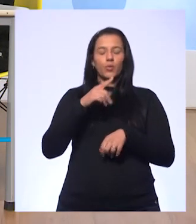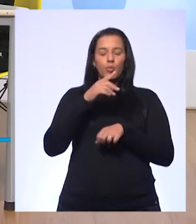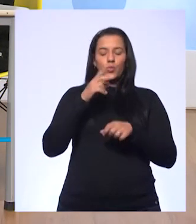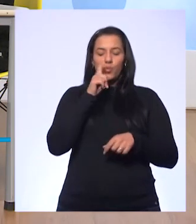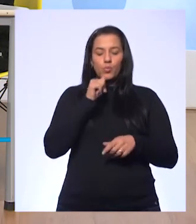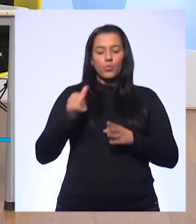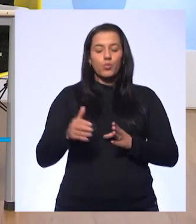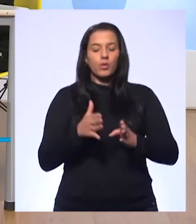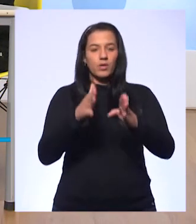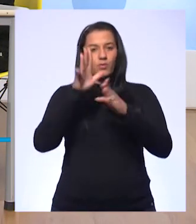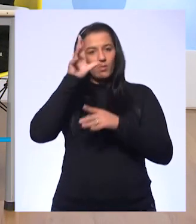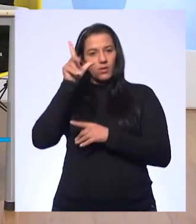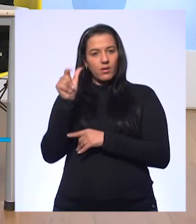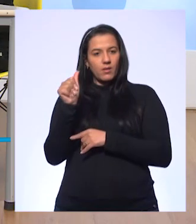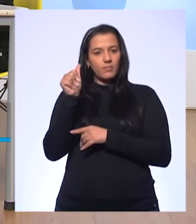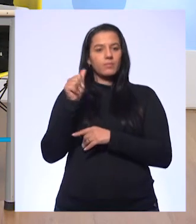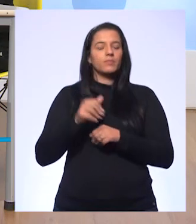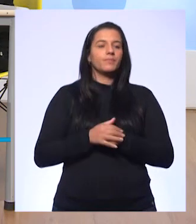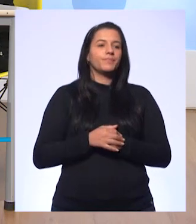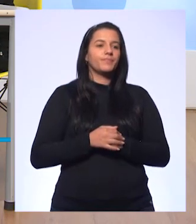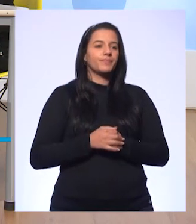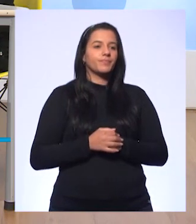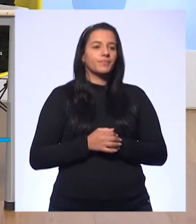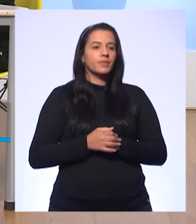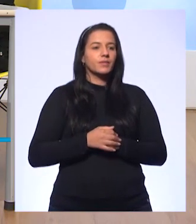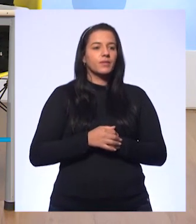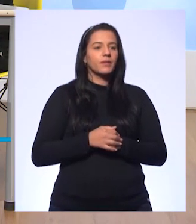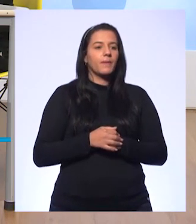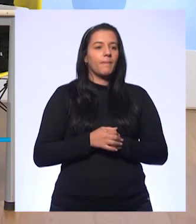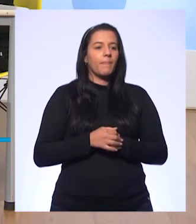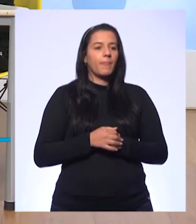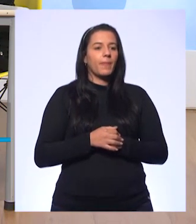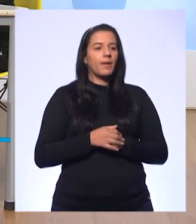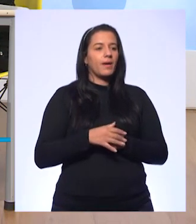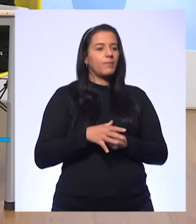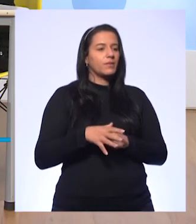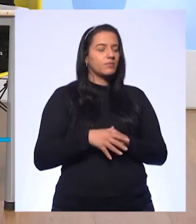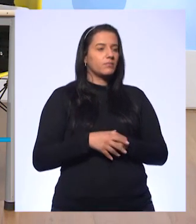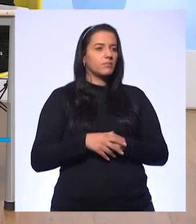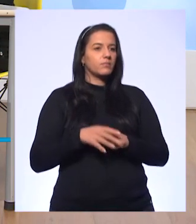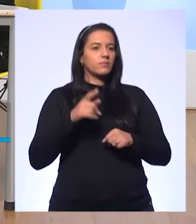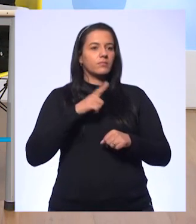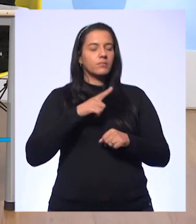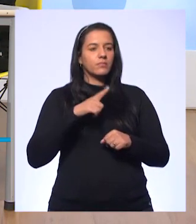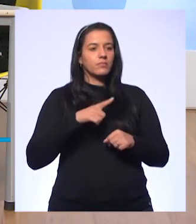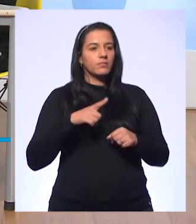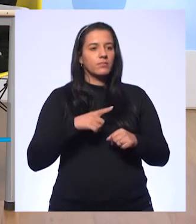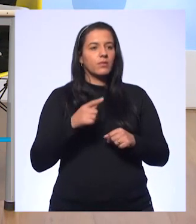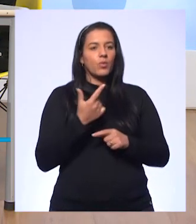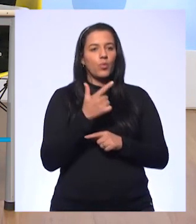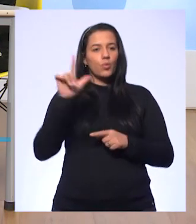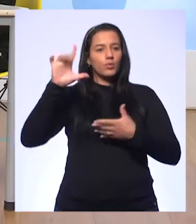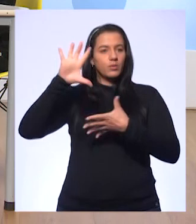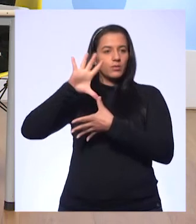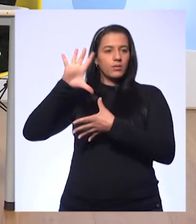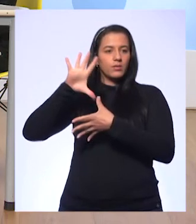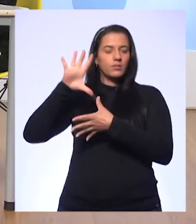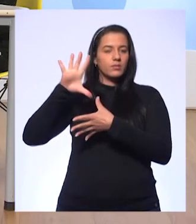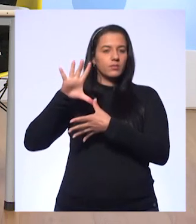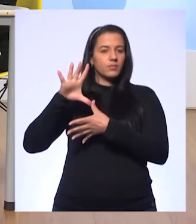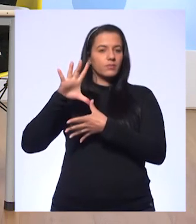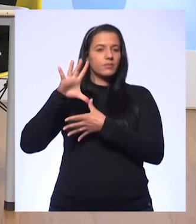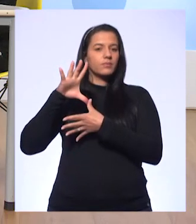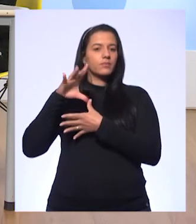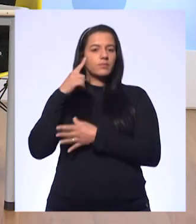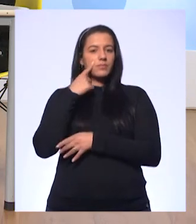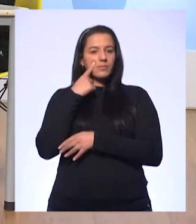todos aí que nós estamos citando, tem um grande volume de água aí, tá? Então o Rio Congo aí na próxima imagem, ele vai mostrar, né,